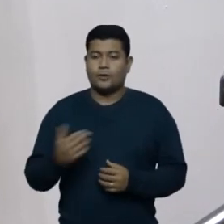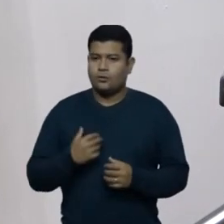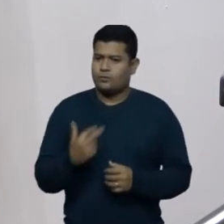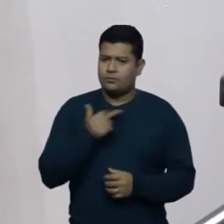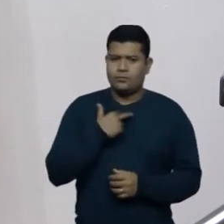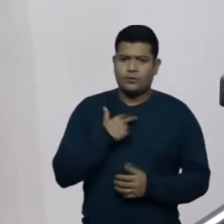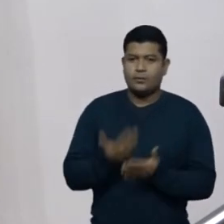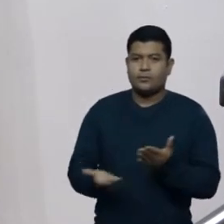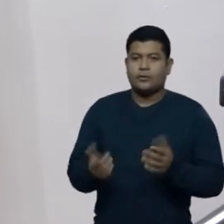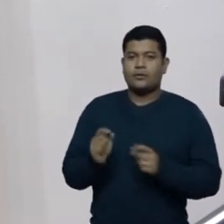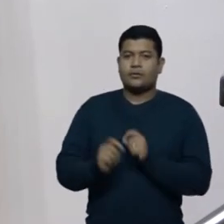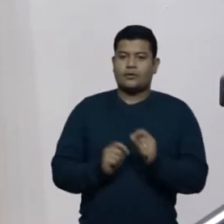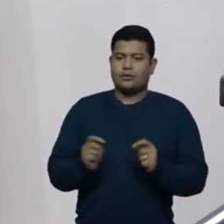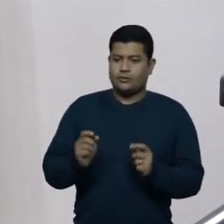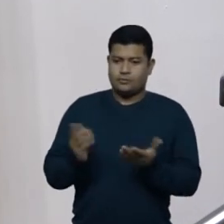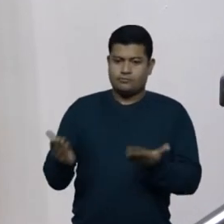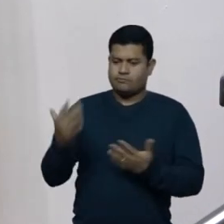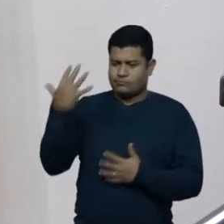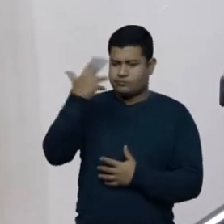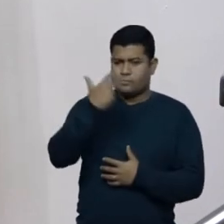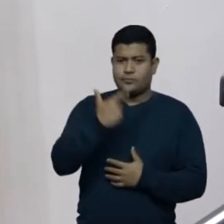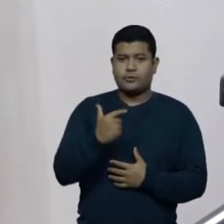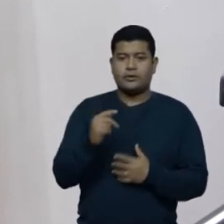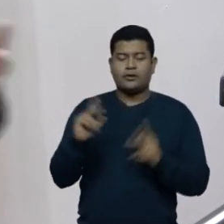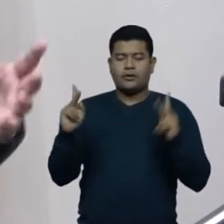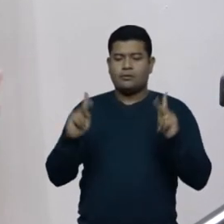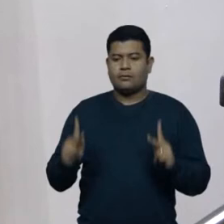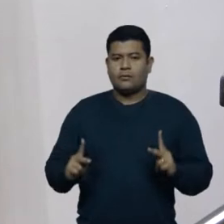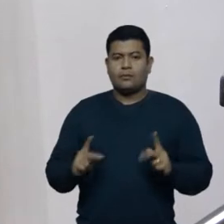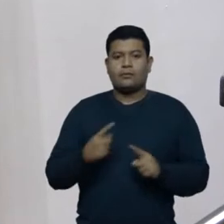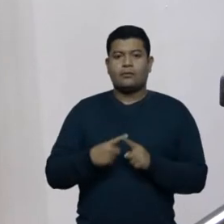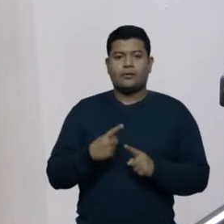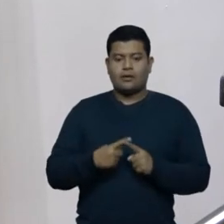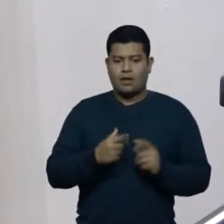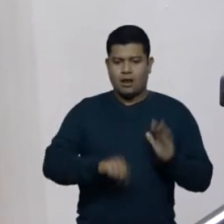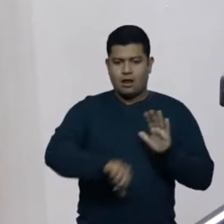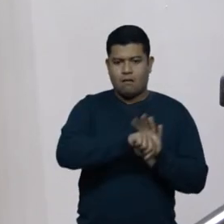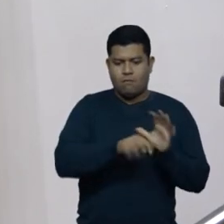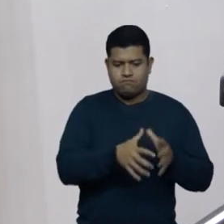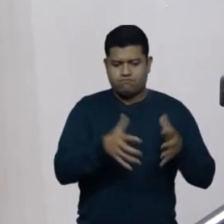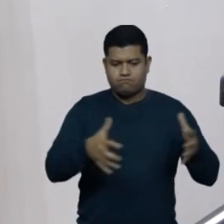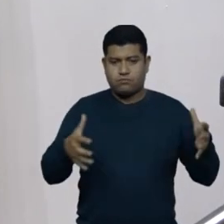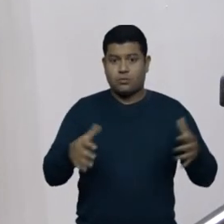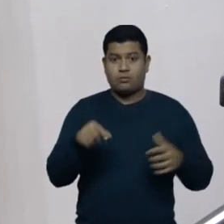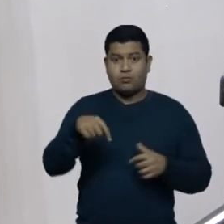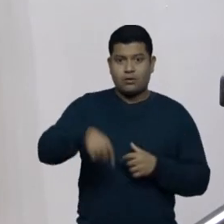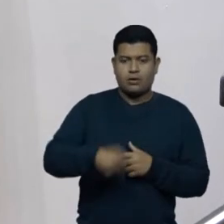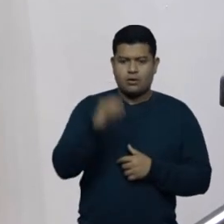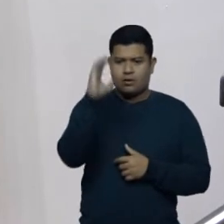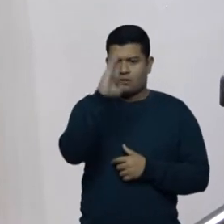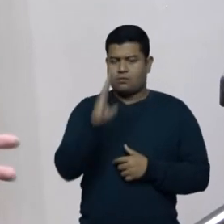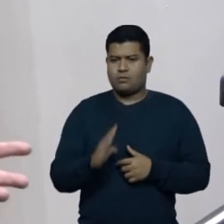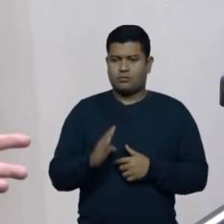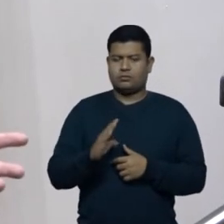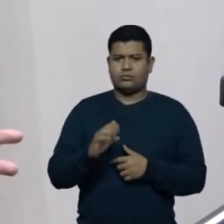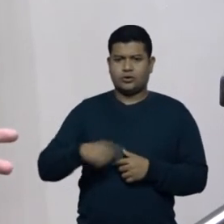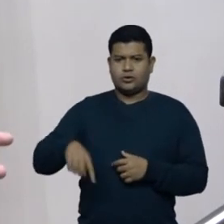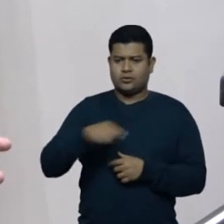a criminalidade, mas, a nível de Brasil, não estamos numa ilha.